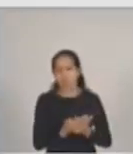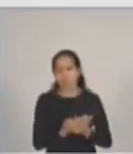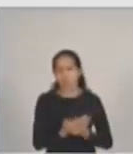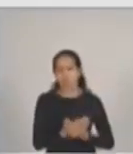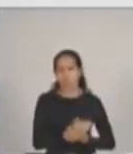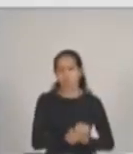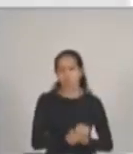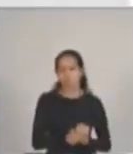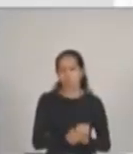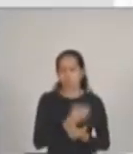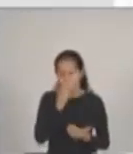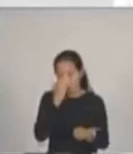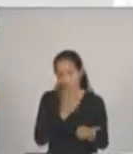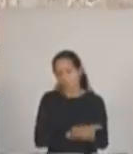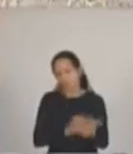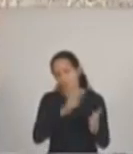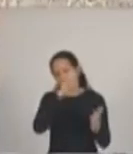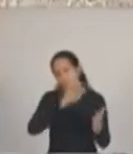ó. Ele leu.